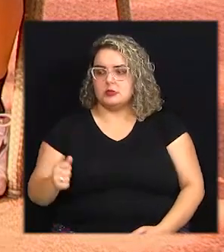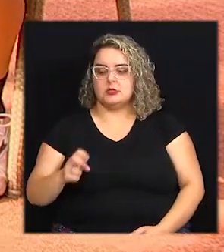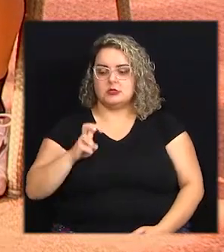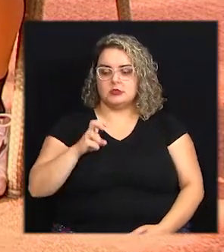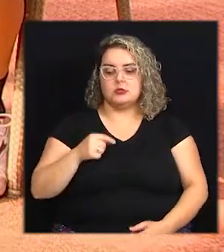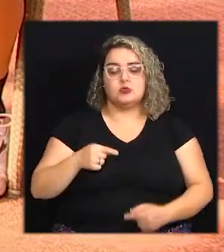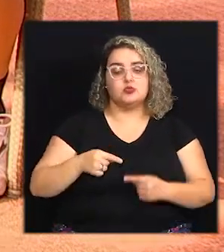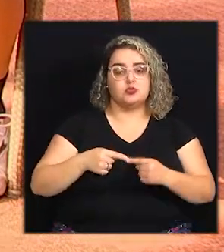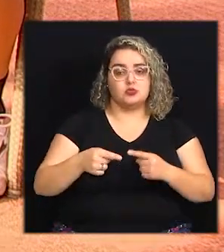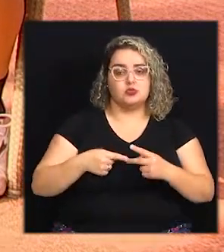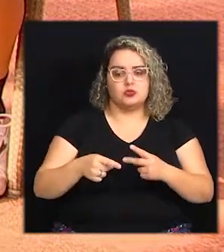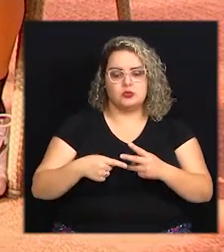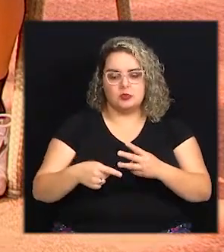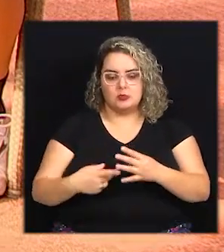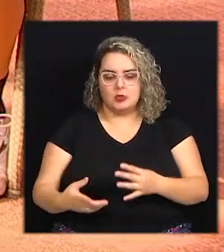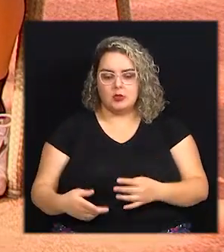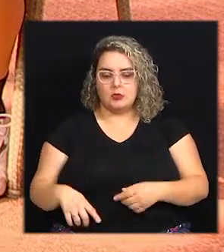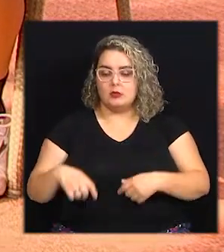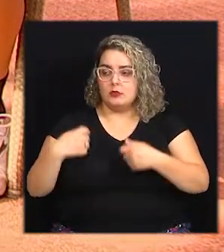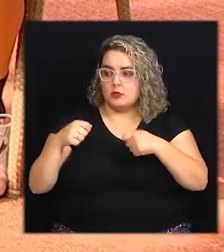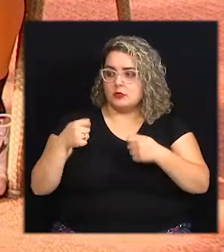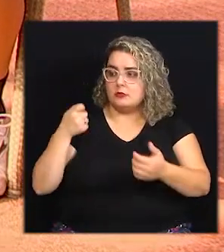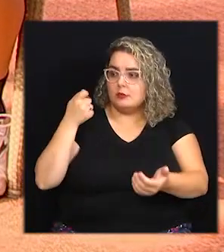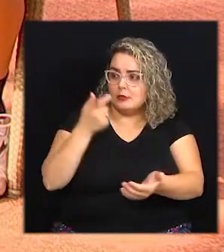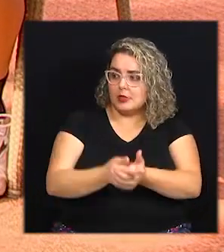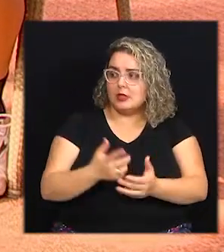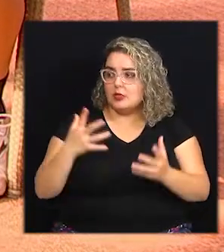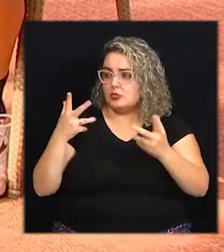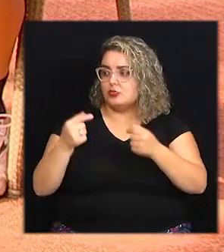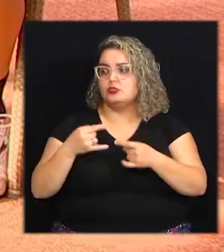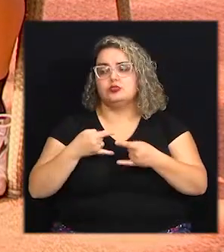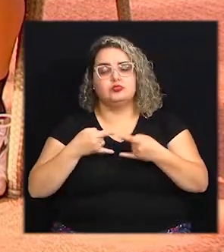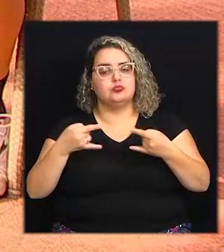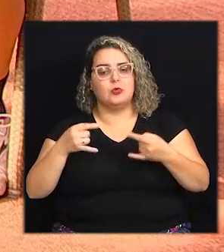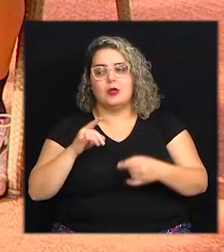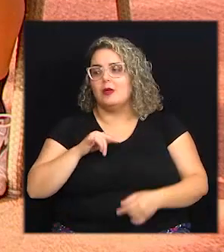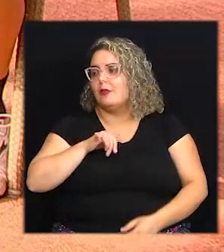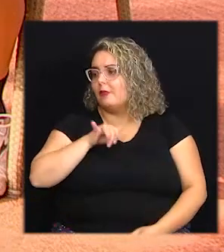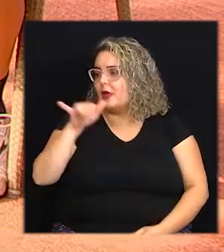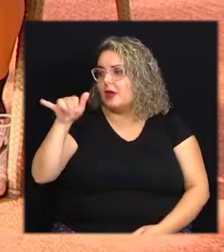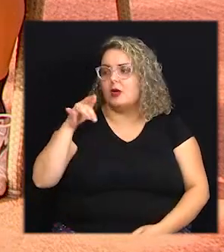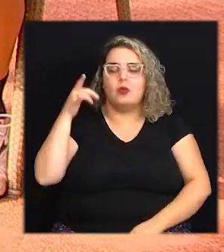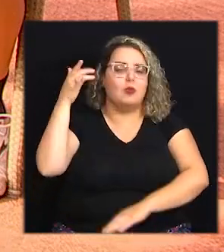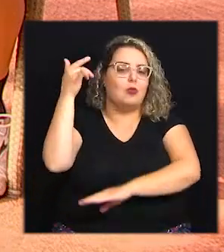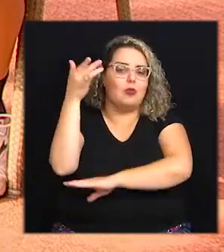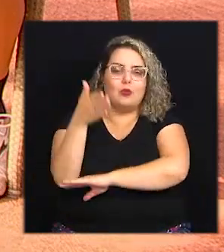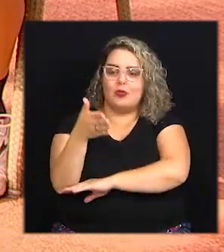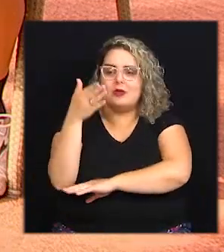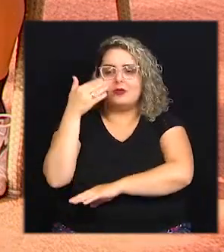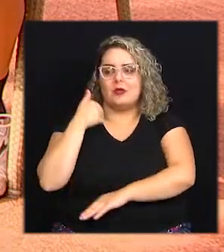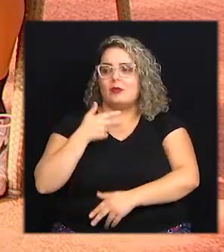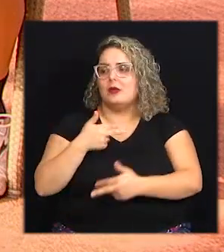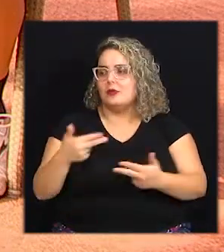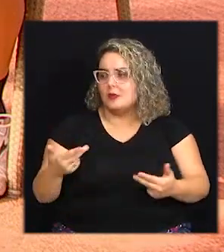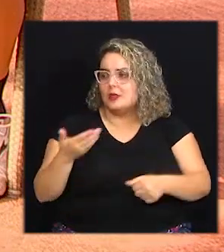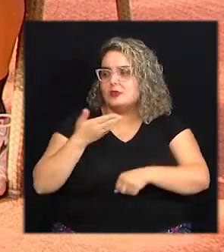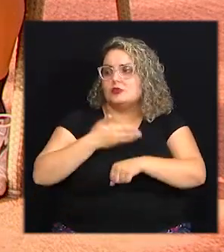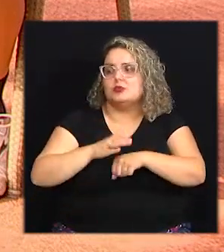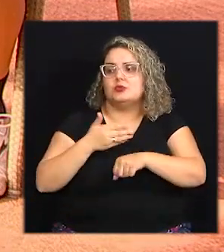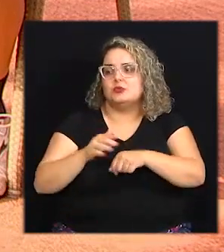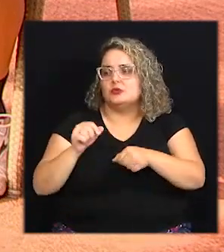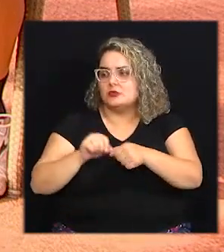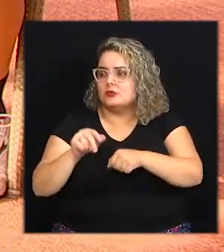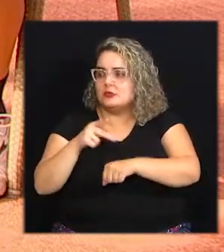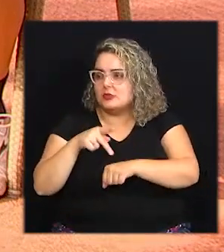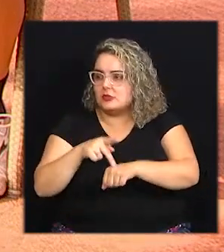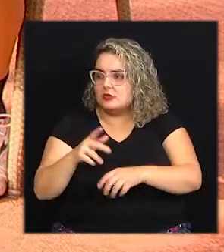5 semanas, você precisa custear tudo? Passagem aérea, hotel, alimentação, o treino que você vai fazer